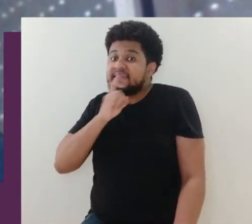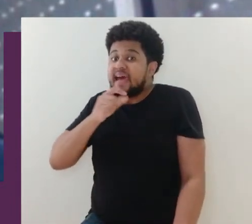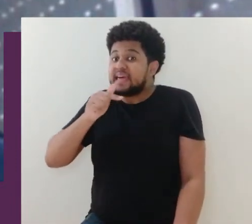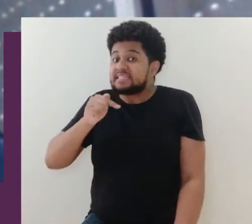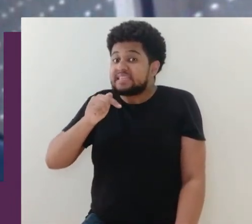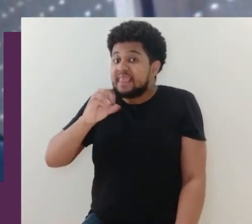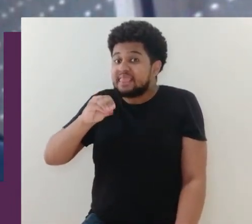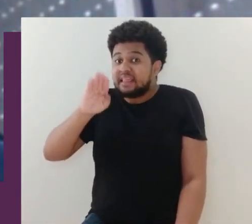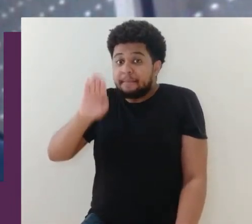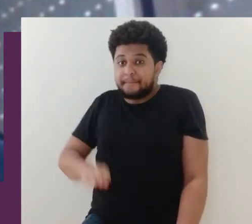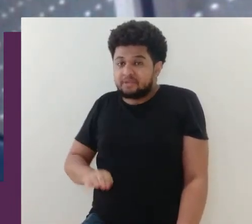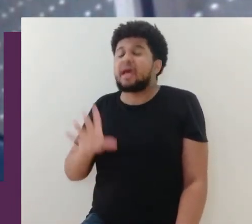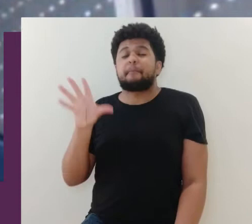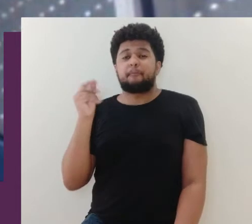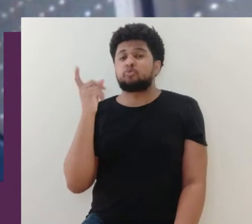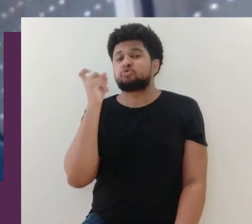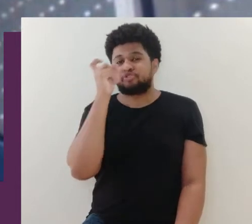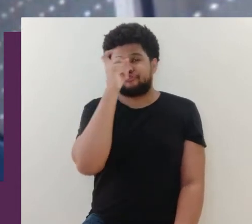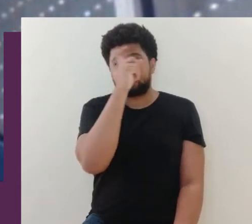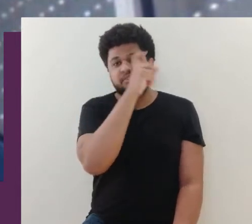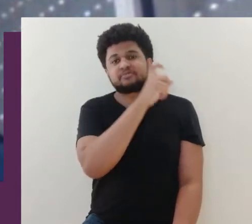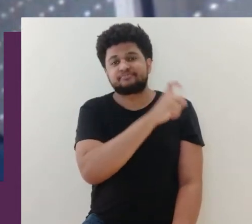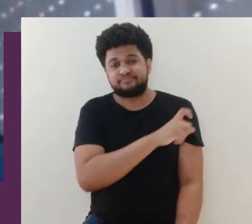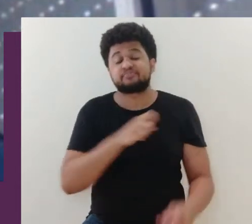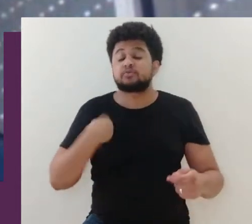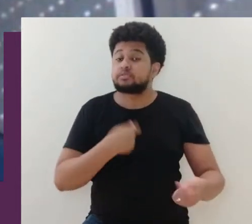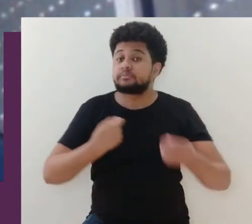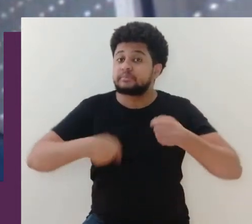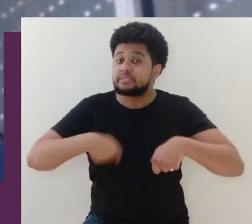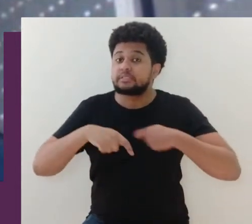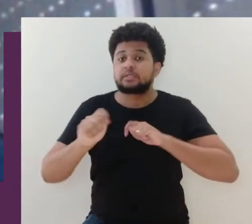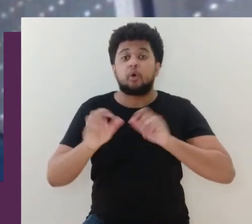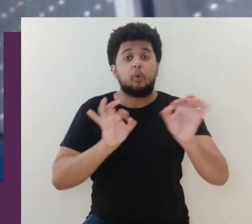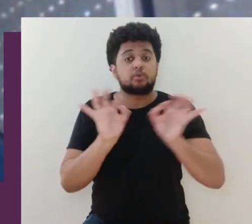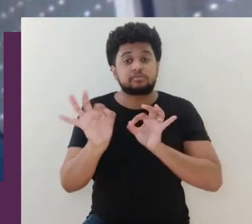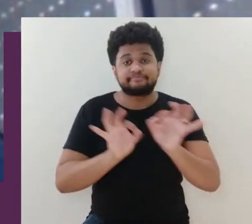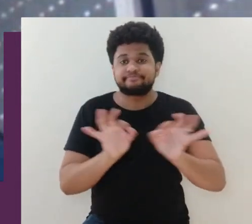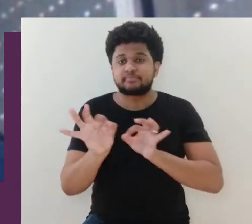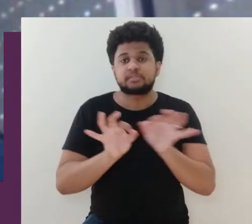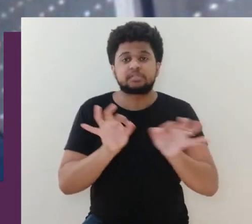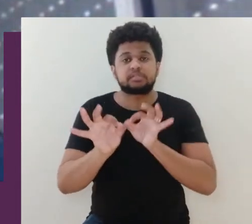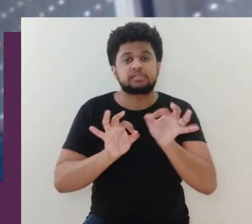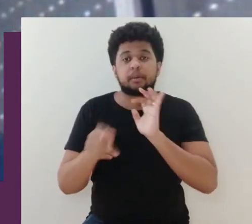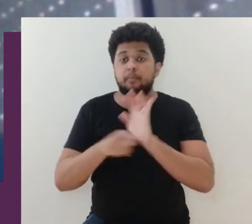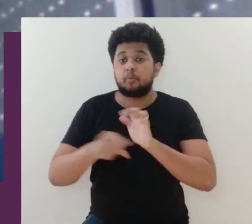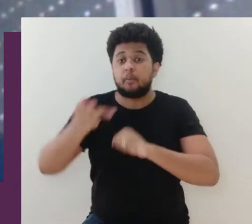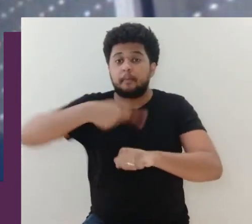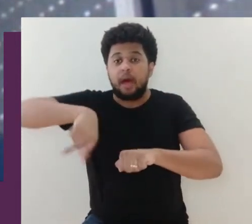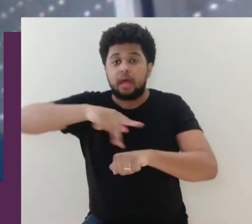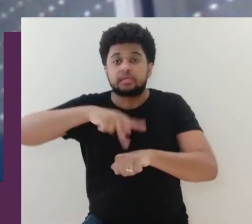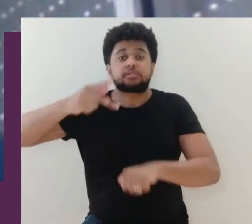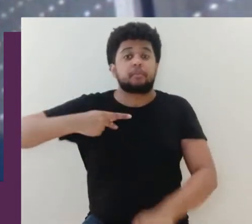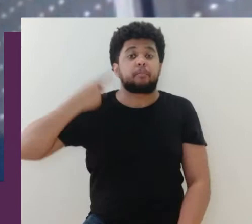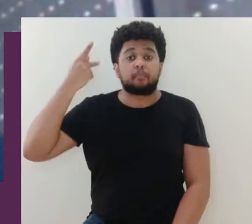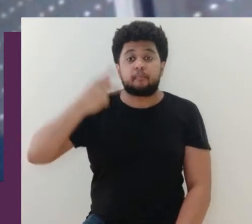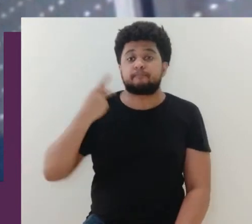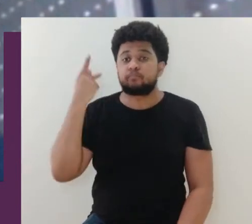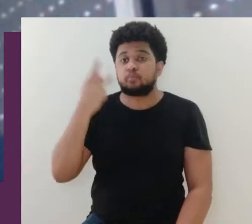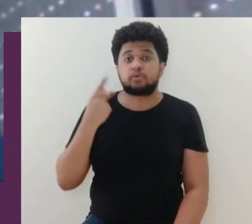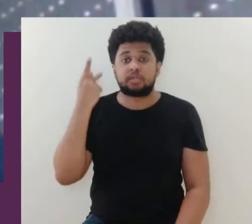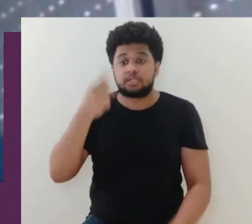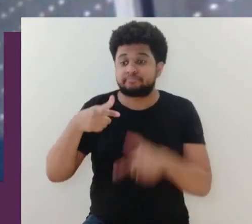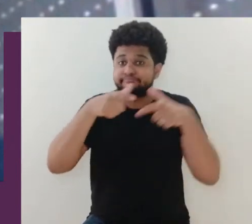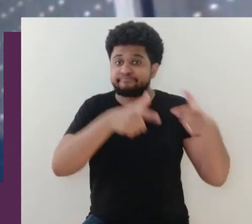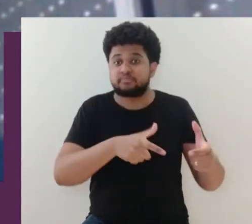70 graus, isso é muito difícil. Então, a gente precisa também se organizar em termos de país, de política,